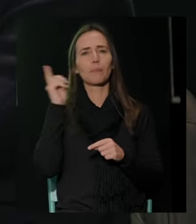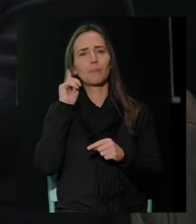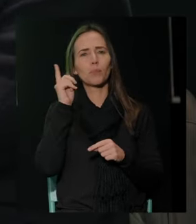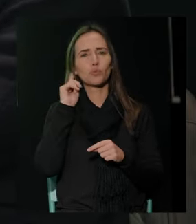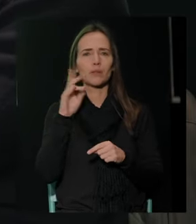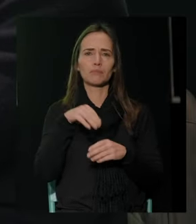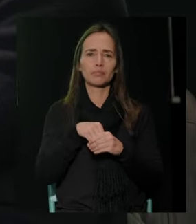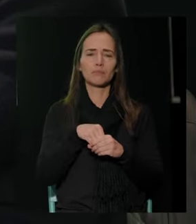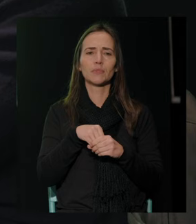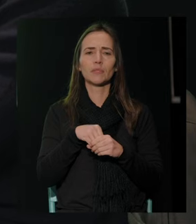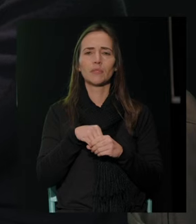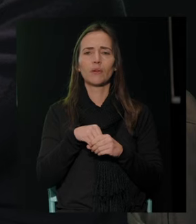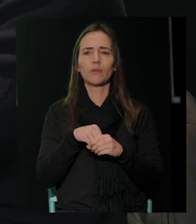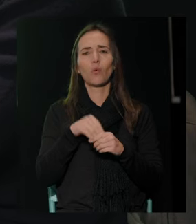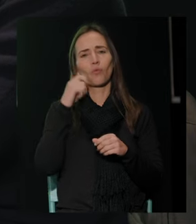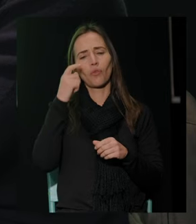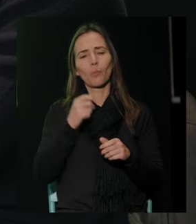documentário relacionado com a crise ecológica?